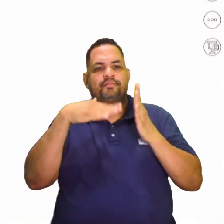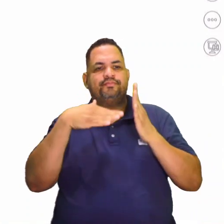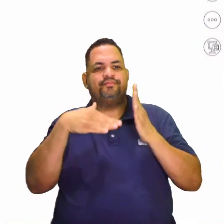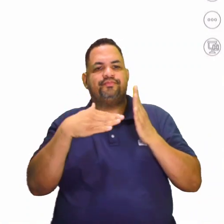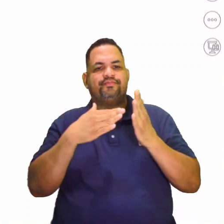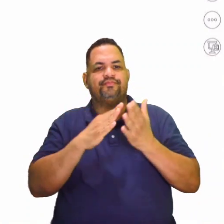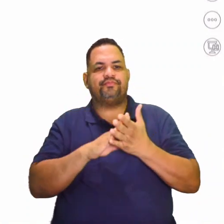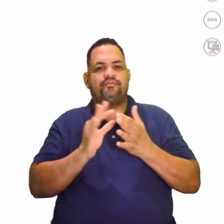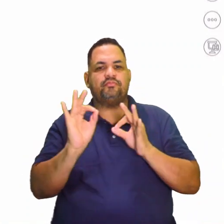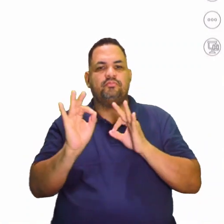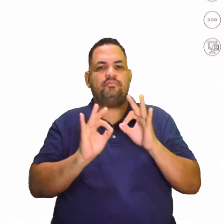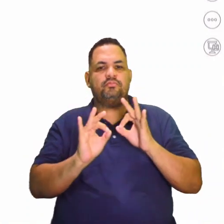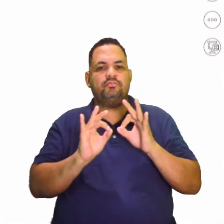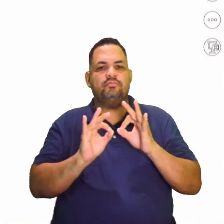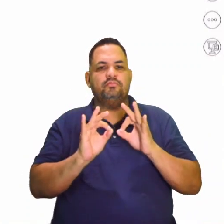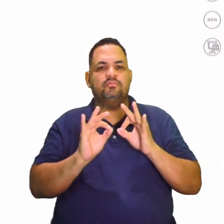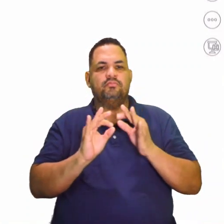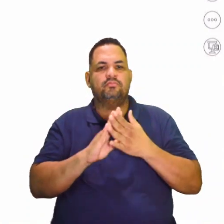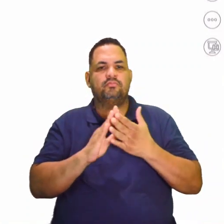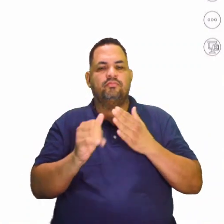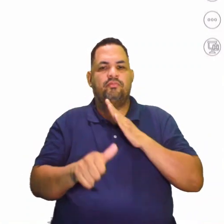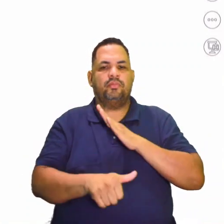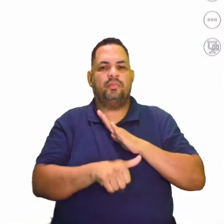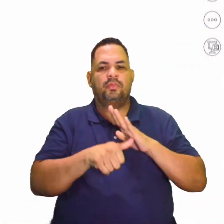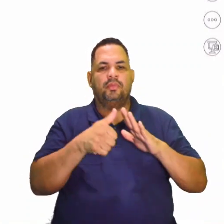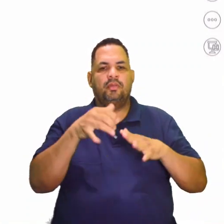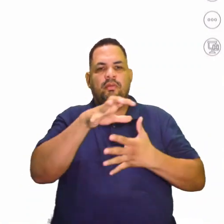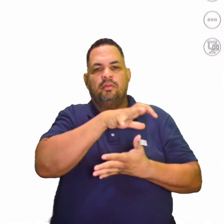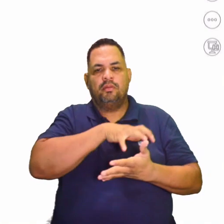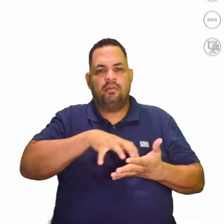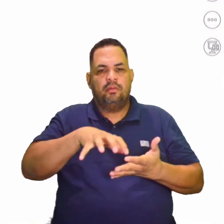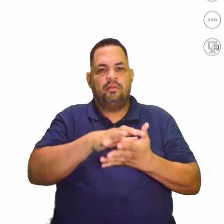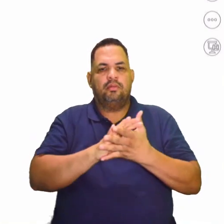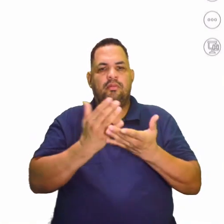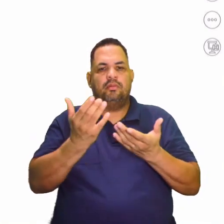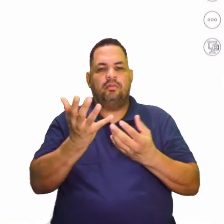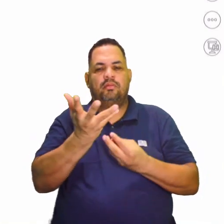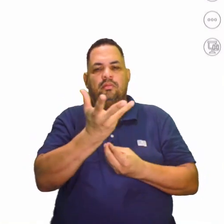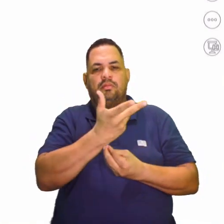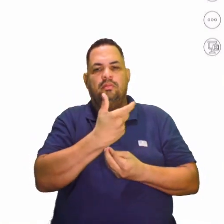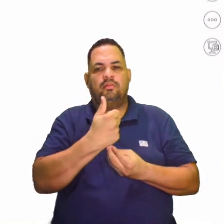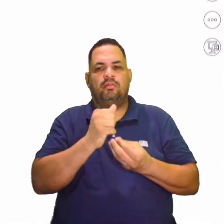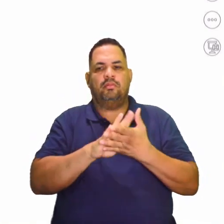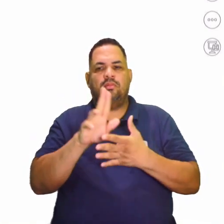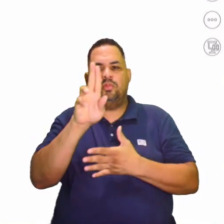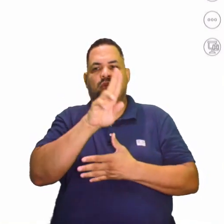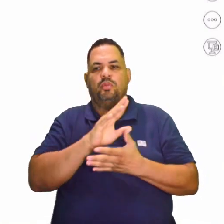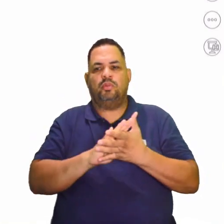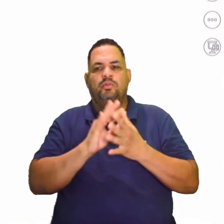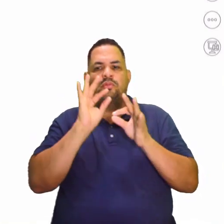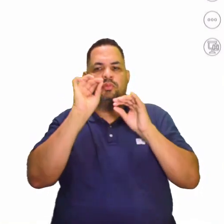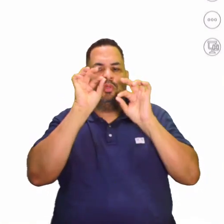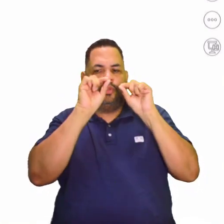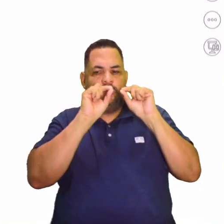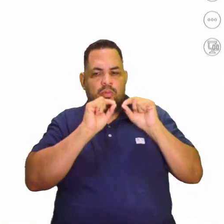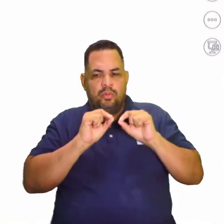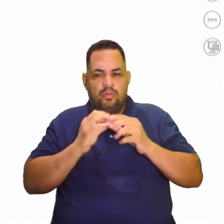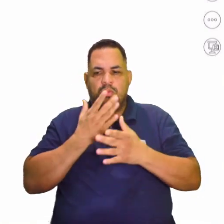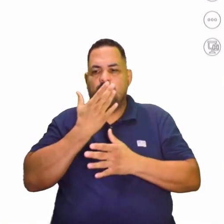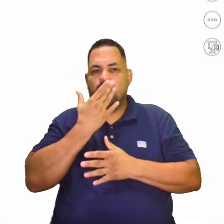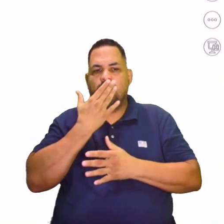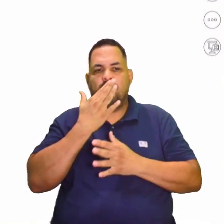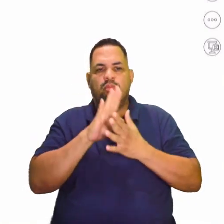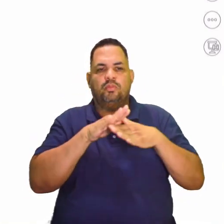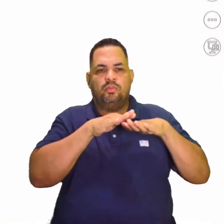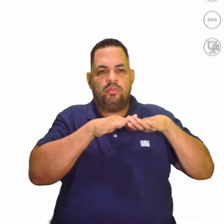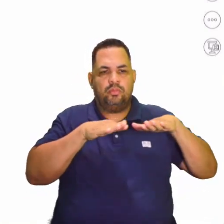né? Pintura, então, foram as primeiras manifestações artísticas, que é o que? A aplicação de pigmentos coloridos